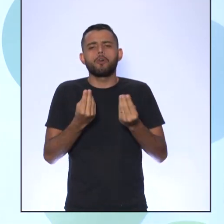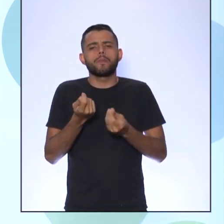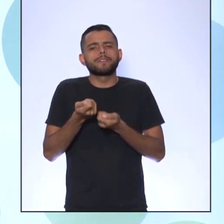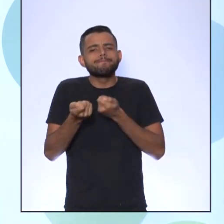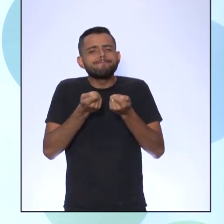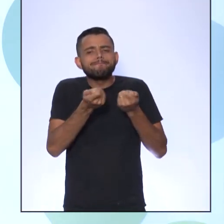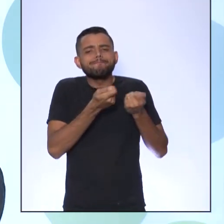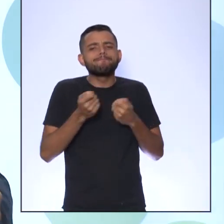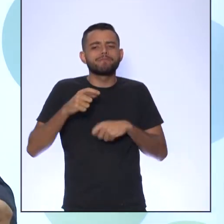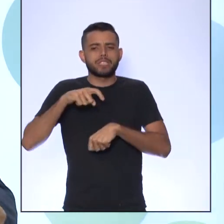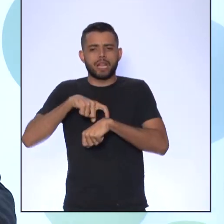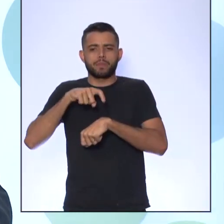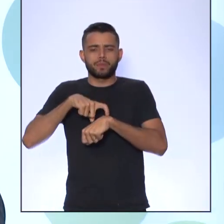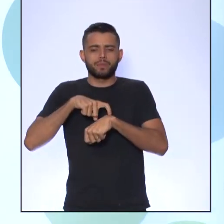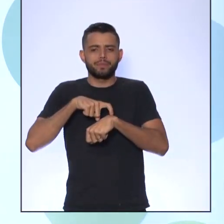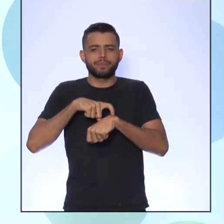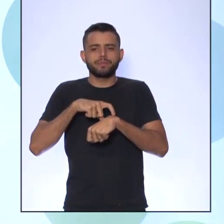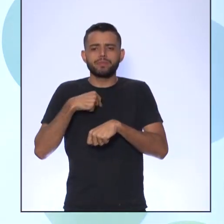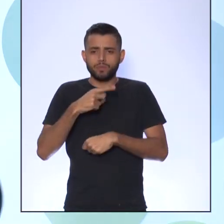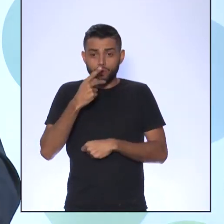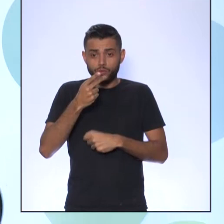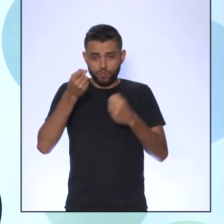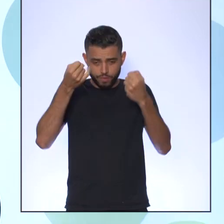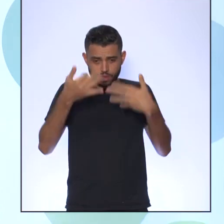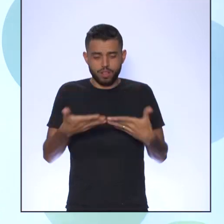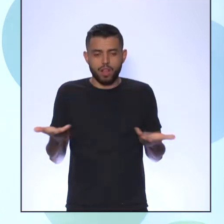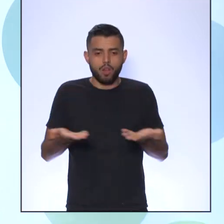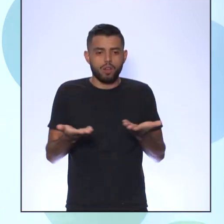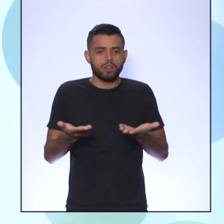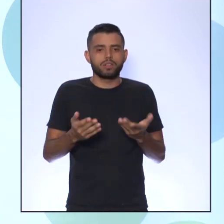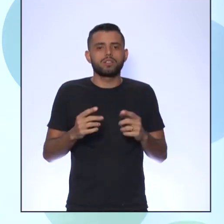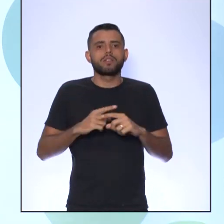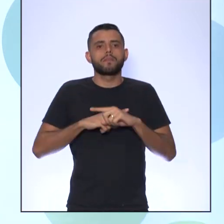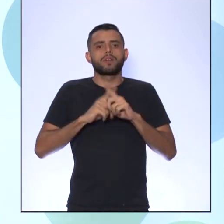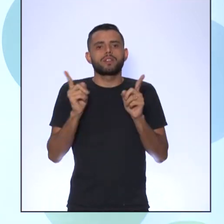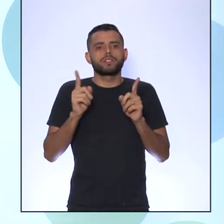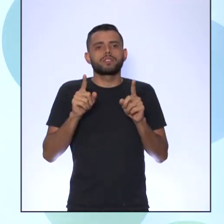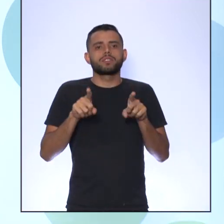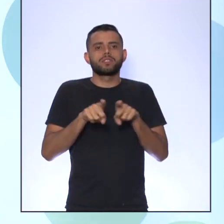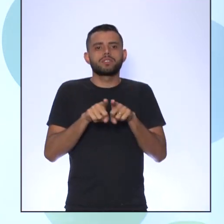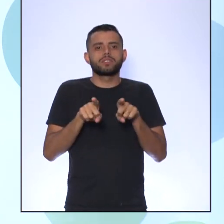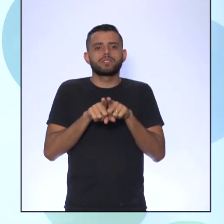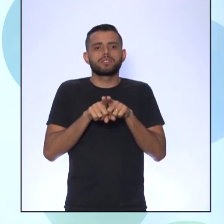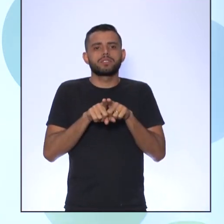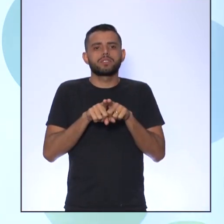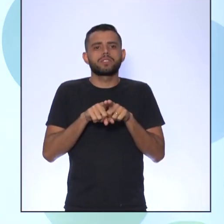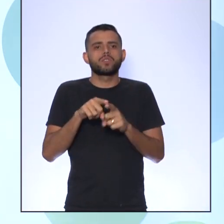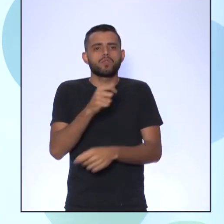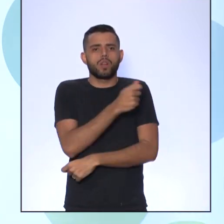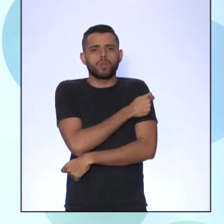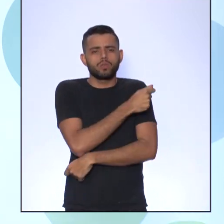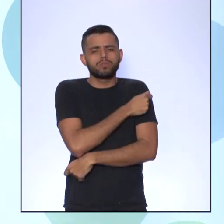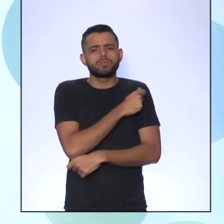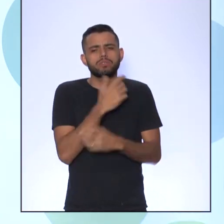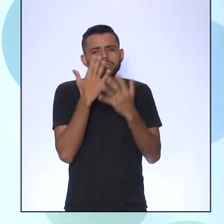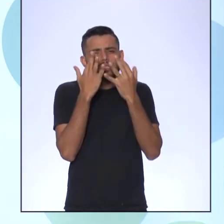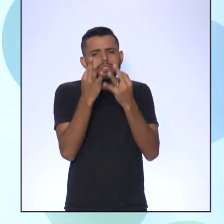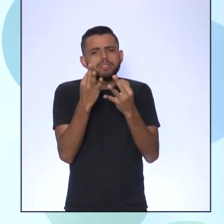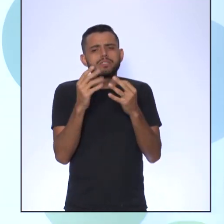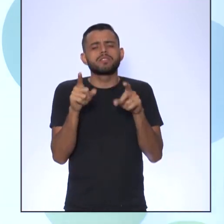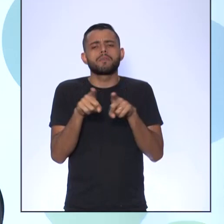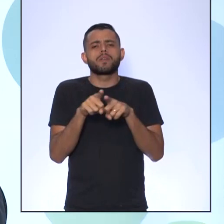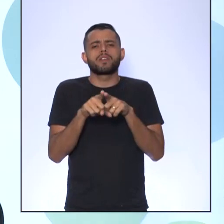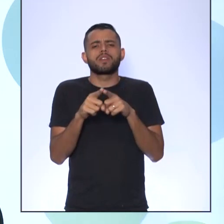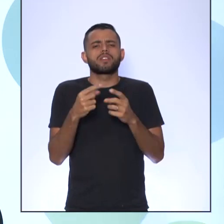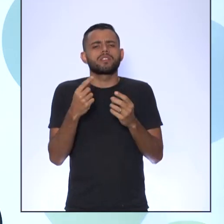tempo. Falei isso agora há pouco, mas eu vou enfatizar também no aspecto de que o estudante deve se atentar de que ele precisa não